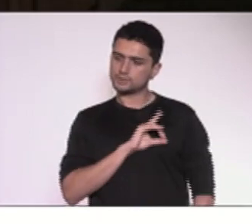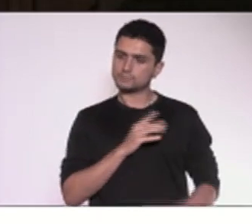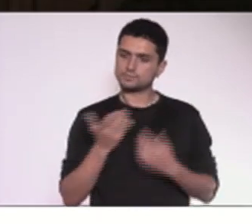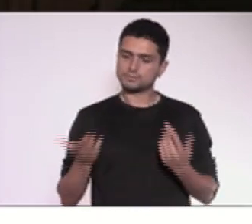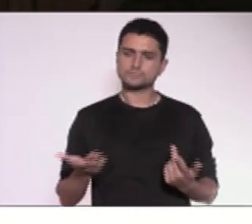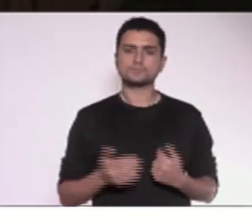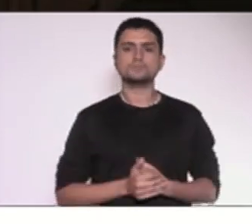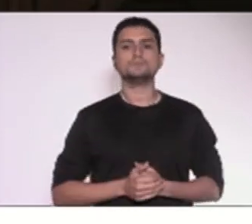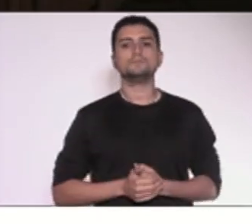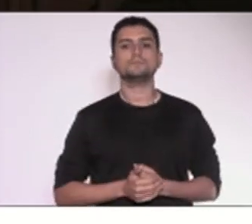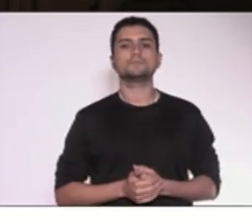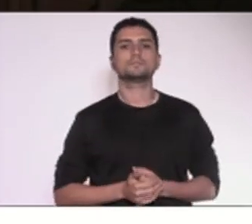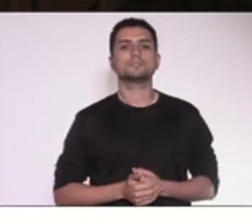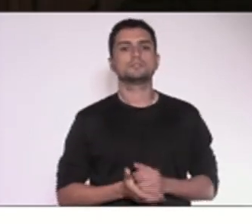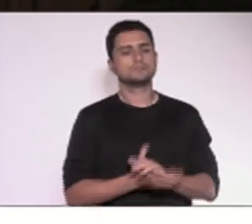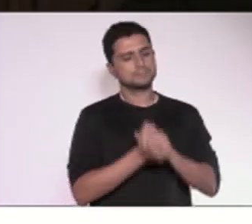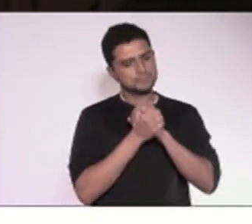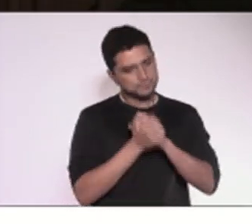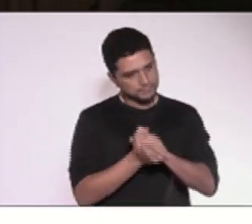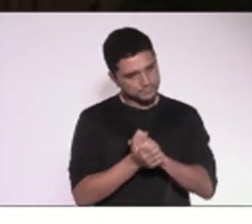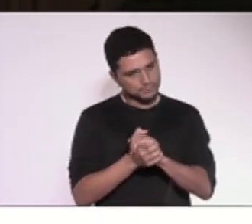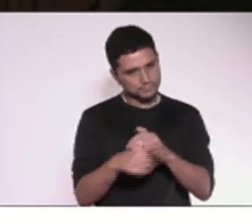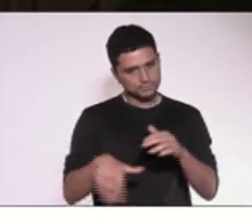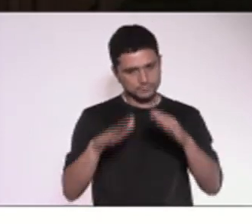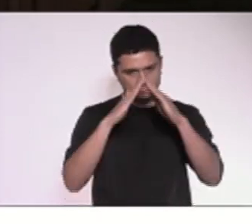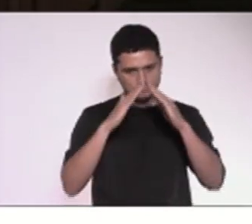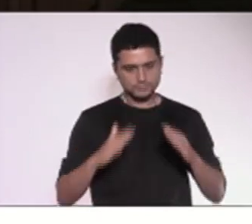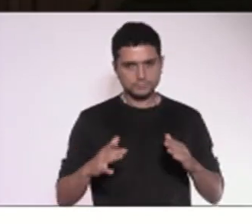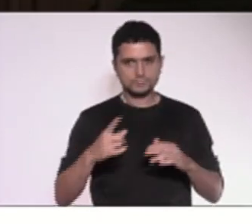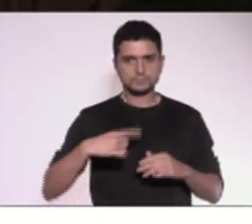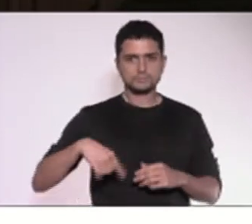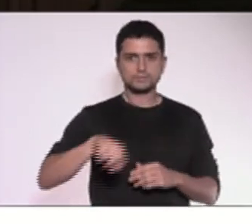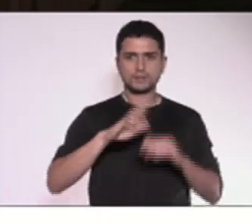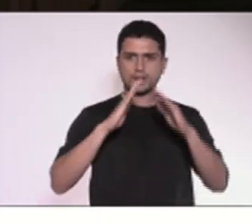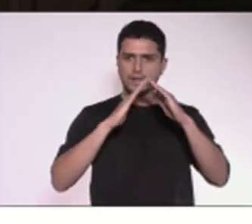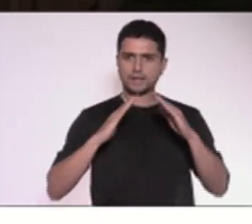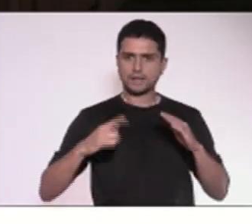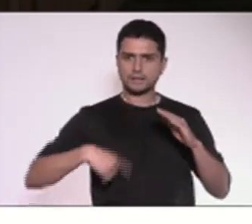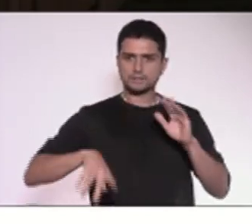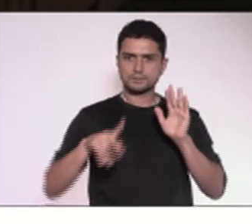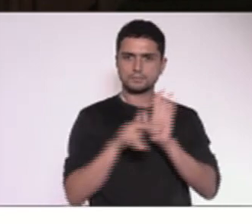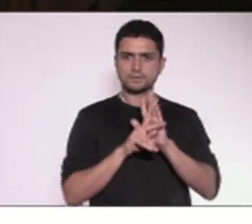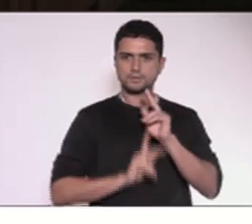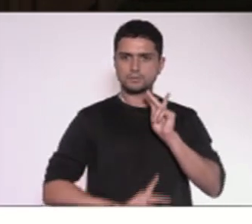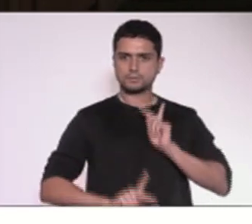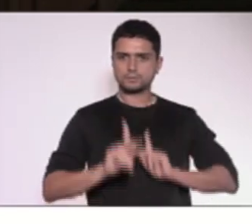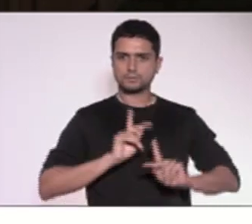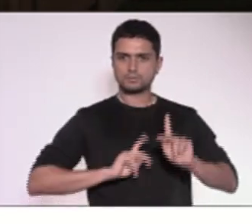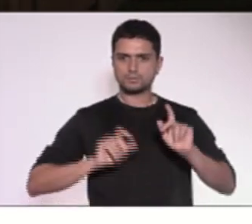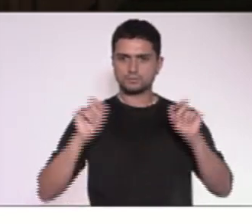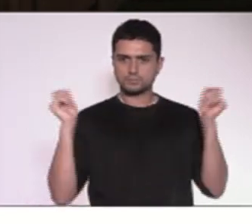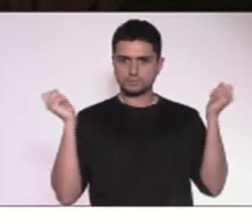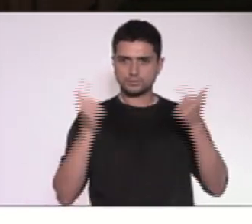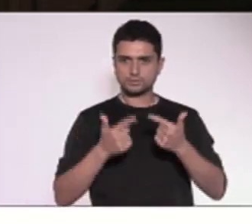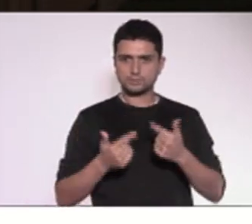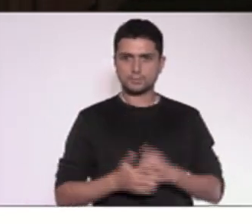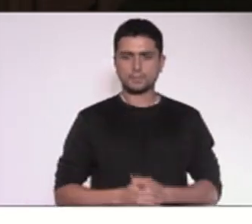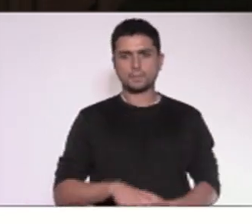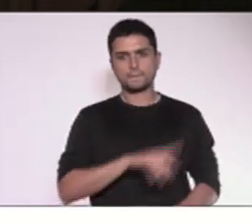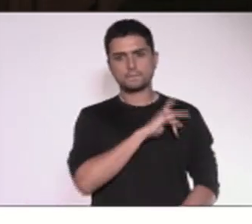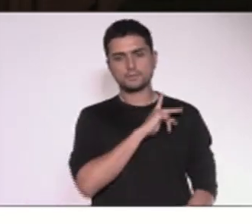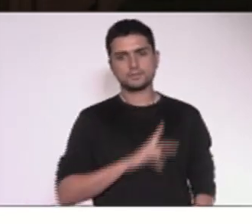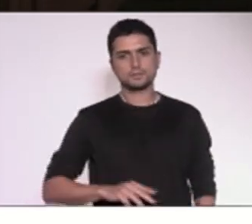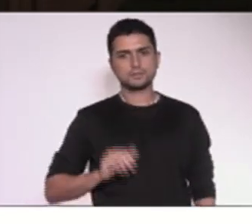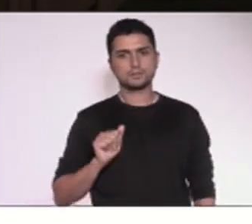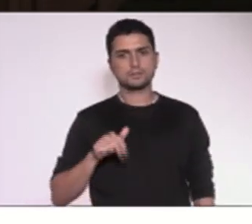eu saúdo esta egrégia casa. Casa esta, na pessoa de seu presidente André